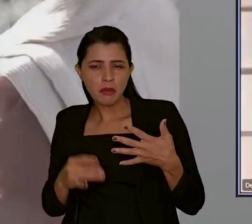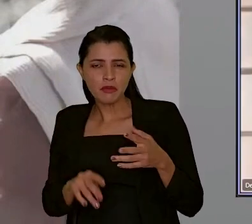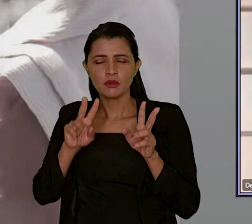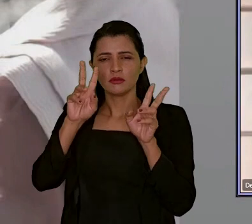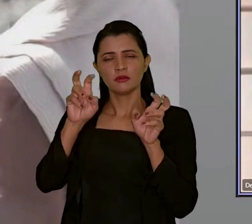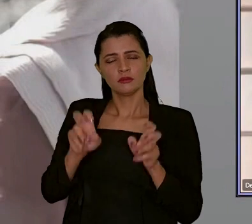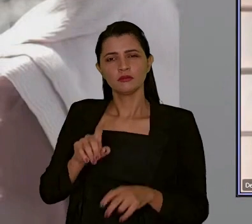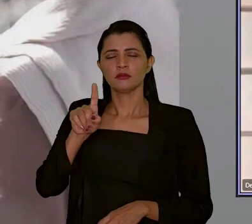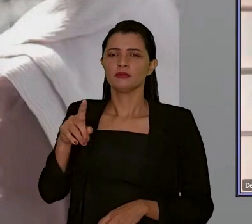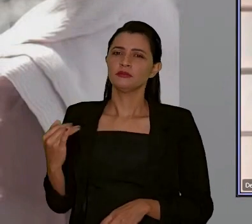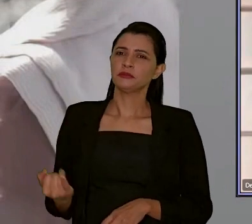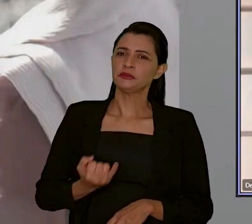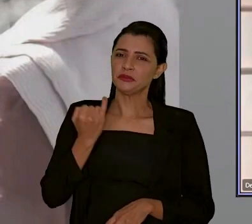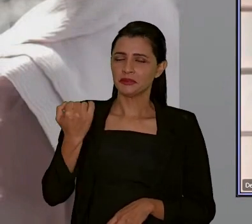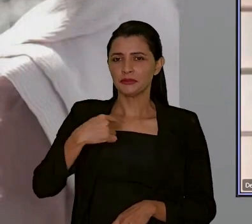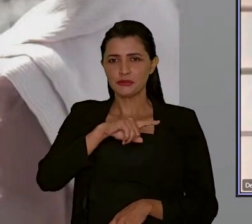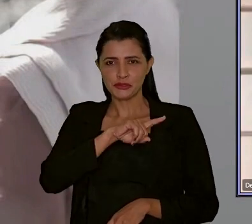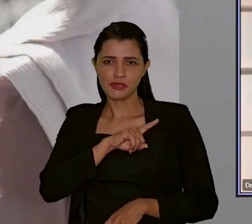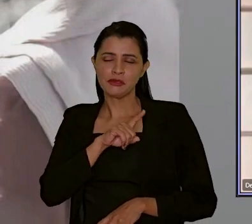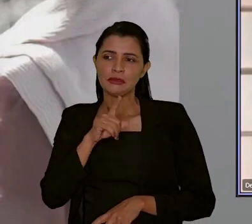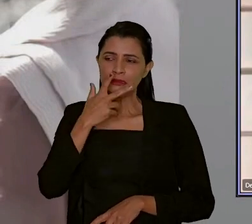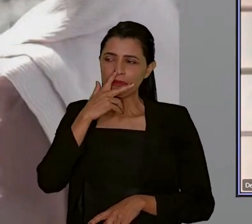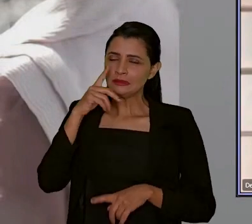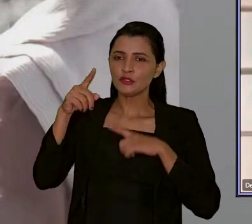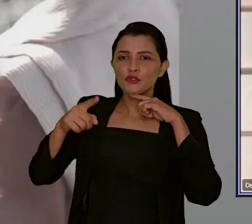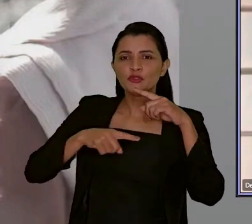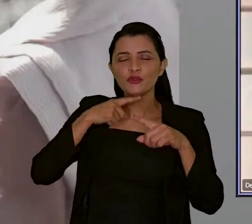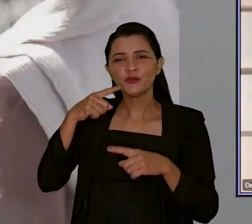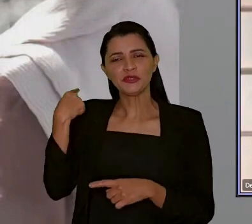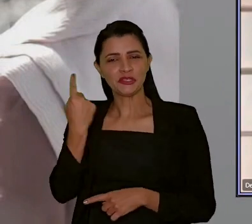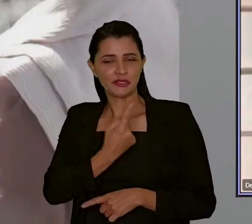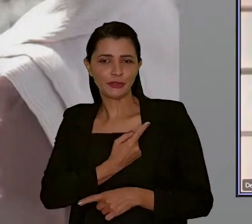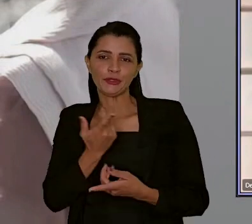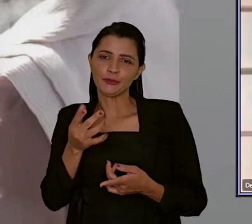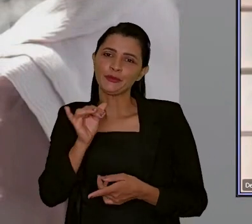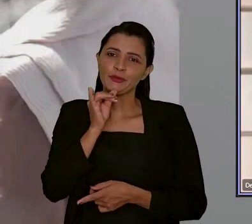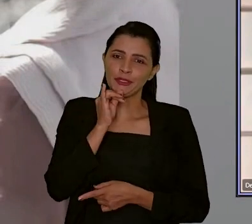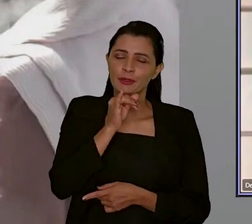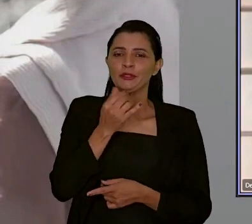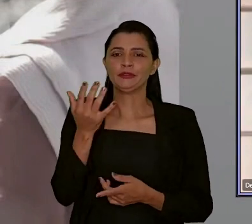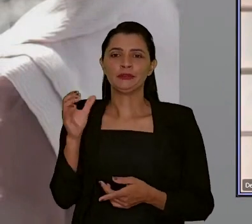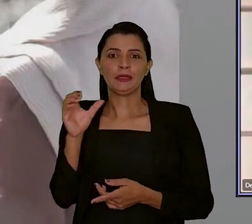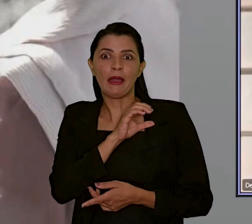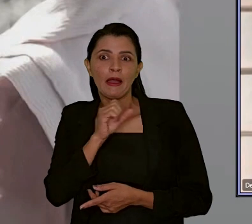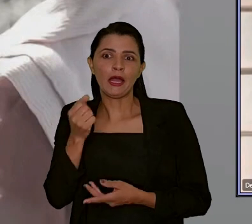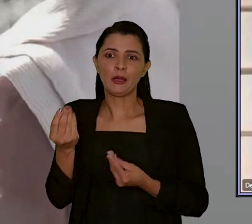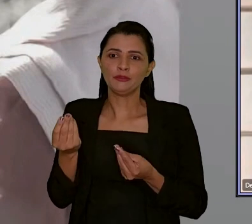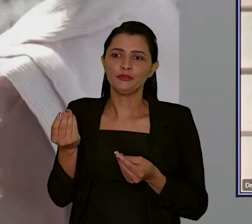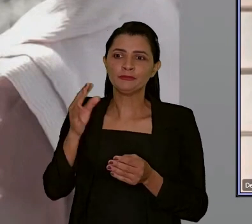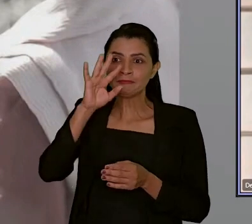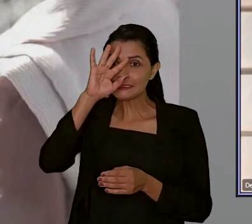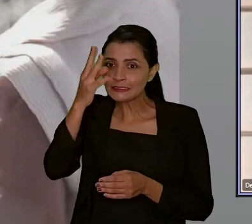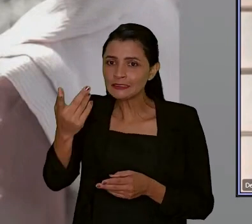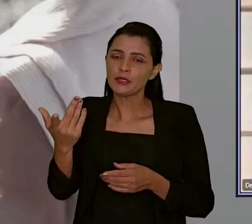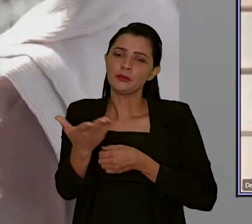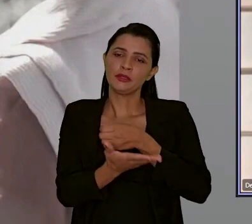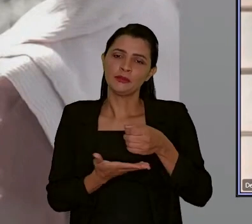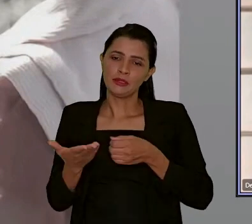assuntos importantíssimos que nos inquietam a todos, como o problema da celeridade, como os princípios